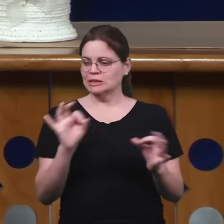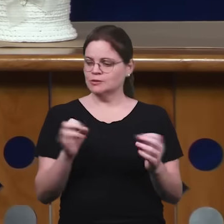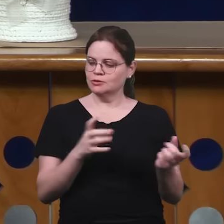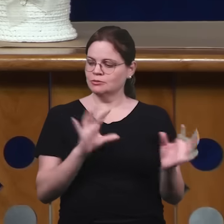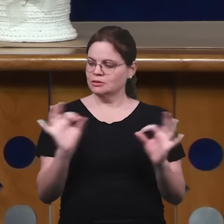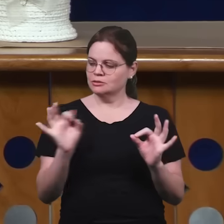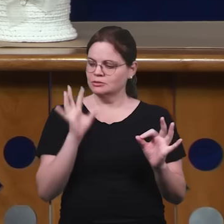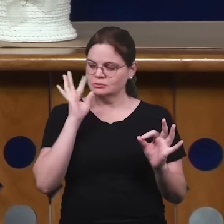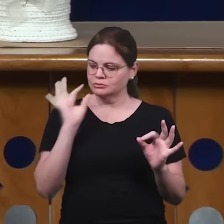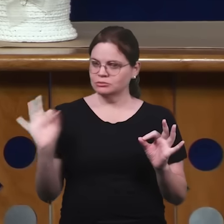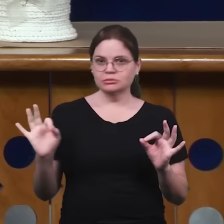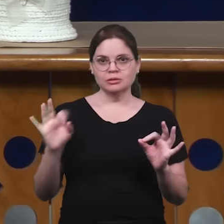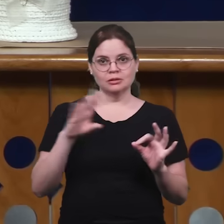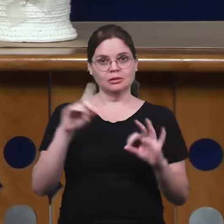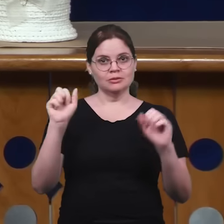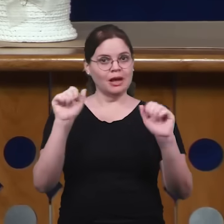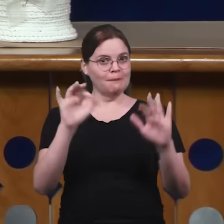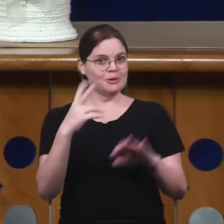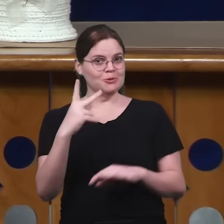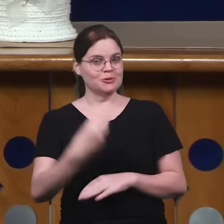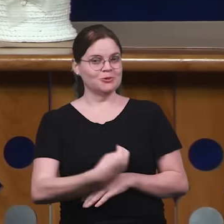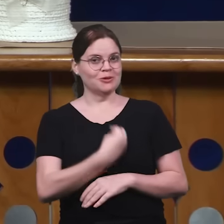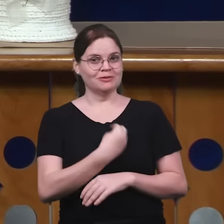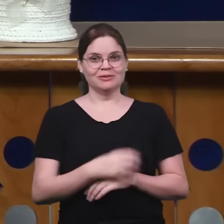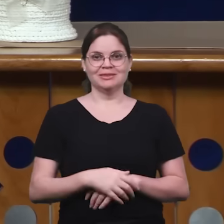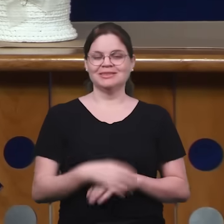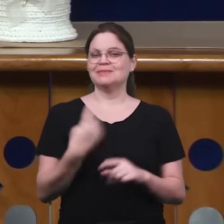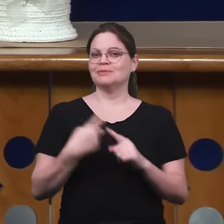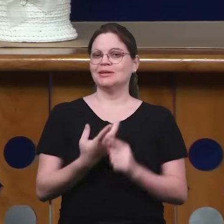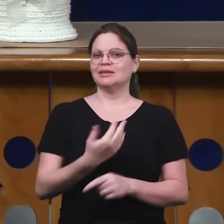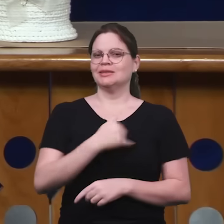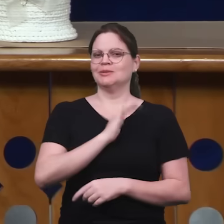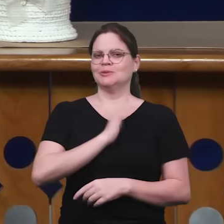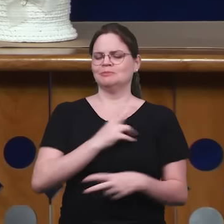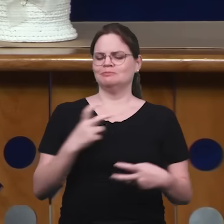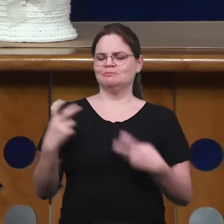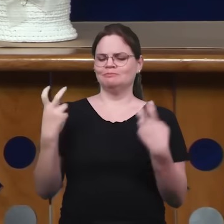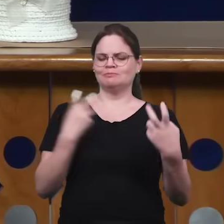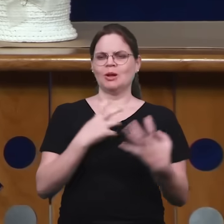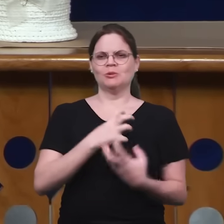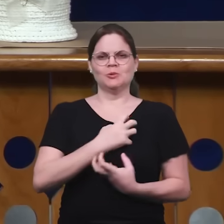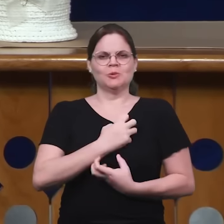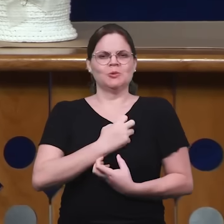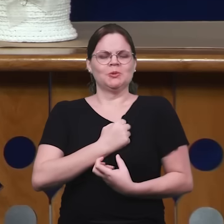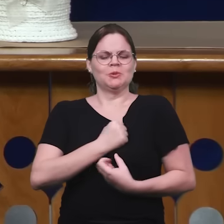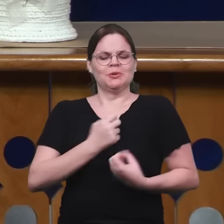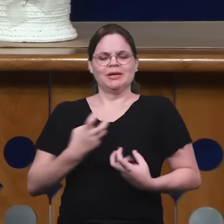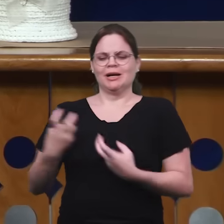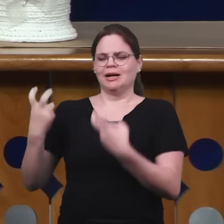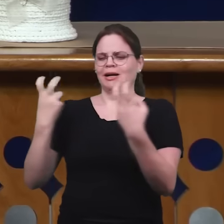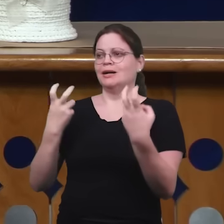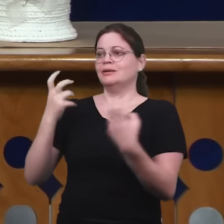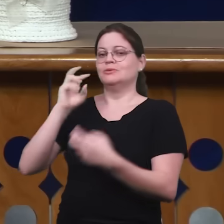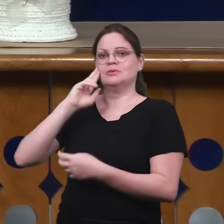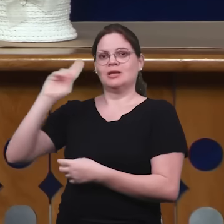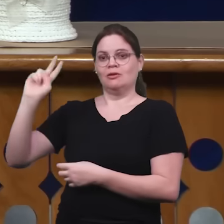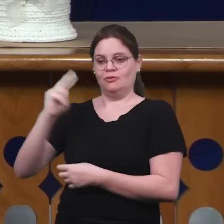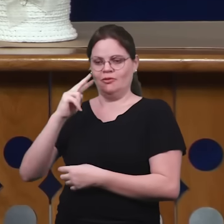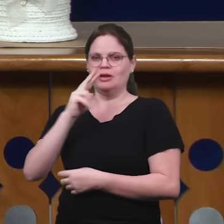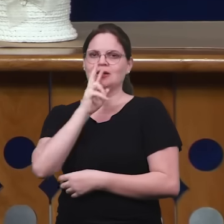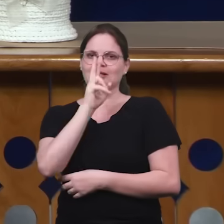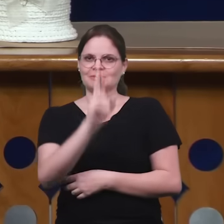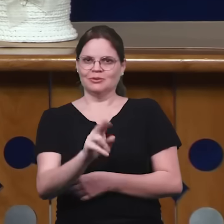coração, porque ao clamor do coração contrito, Deus responde. E hoje Ele